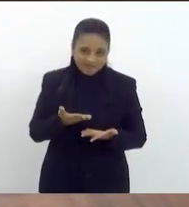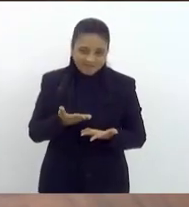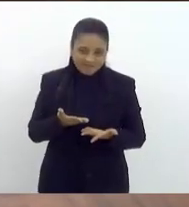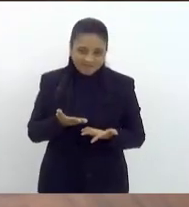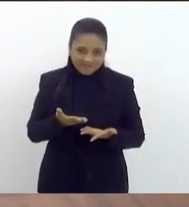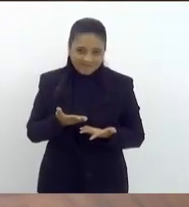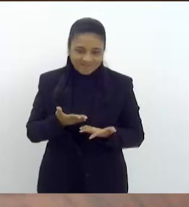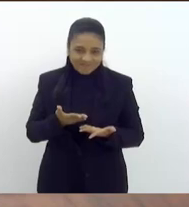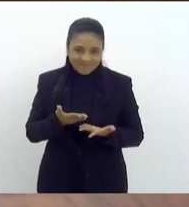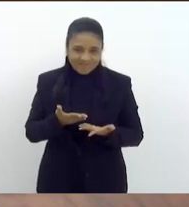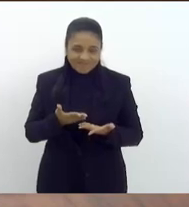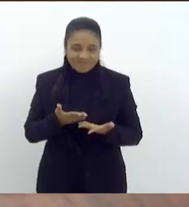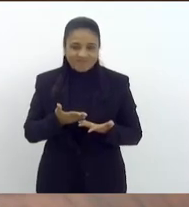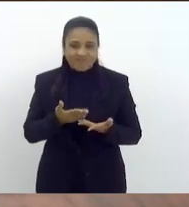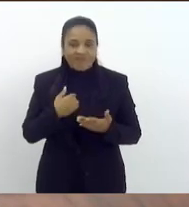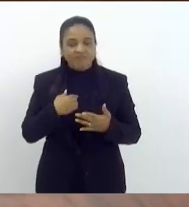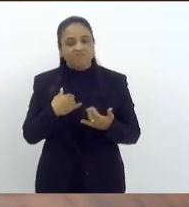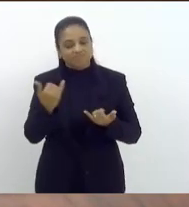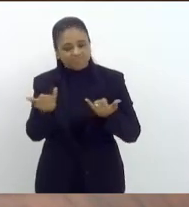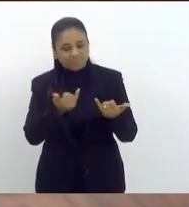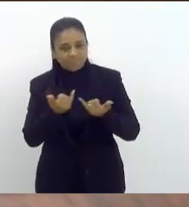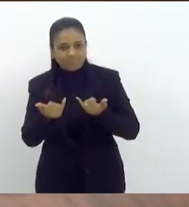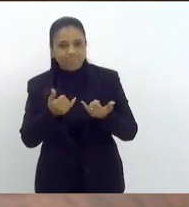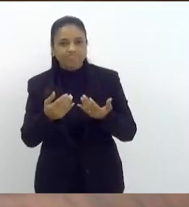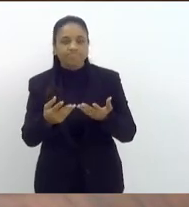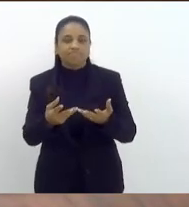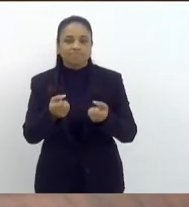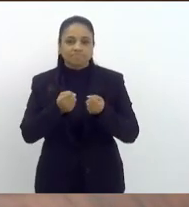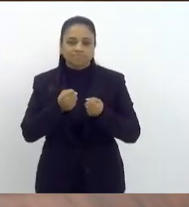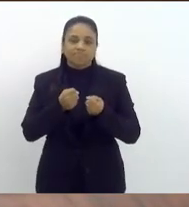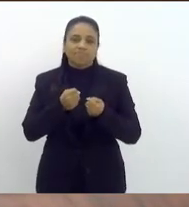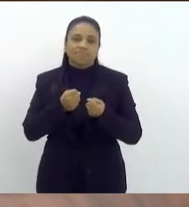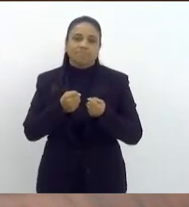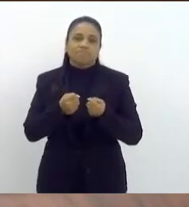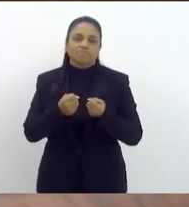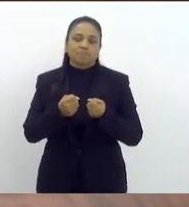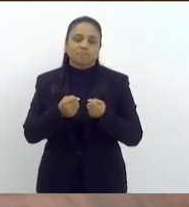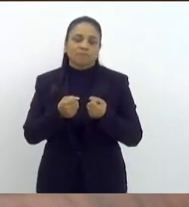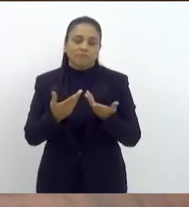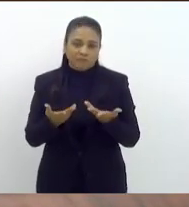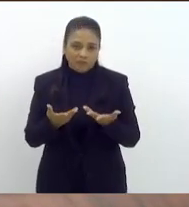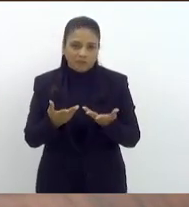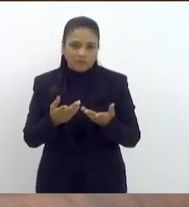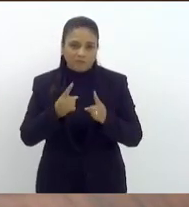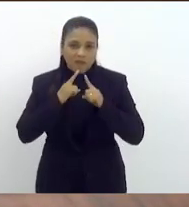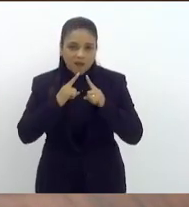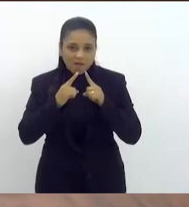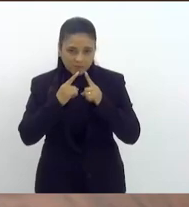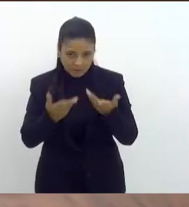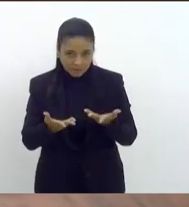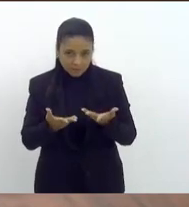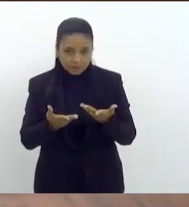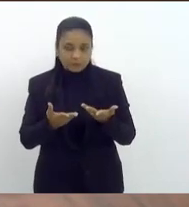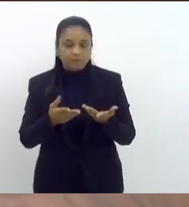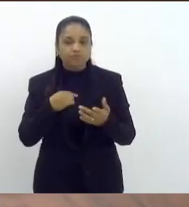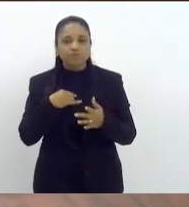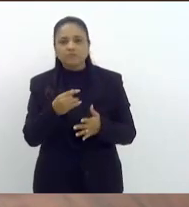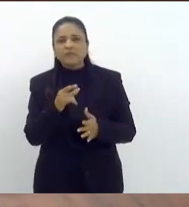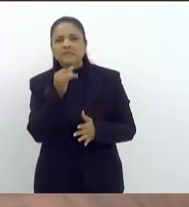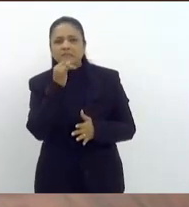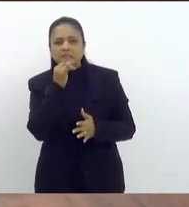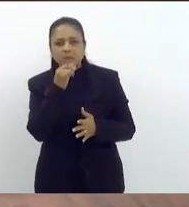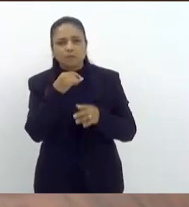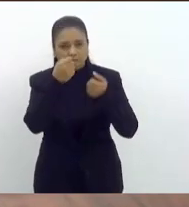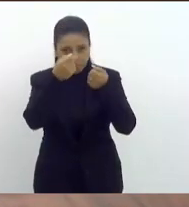está recebendo diversos relatos com relação a isso um exemplo um exemplo aqui que eu quero dar que acontece muito Às vezes